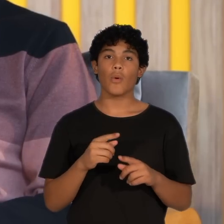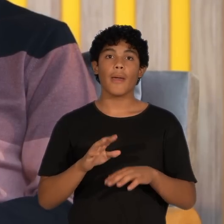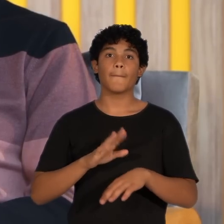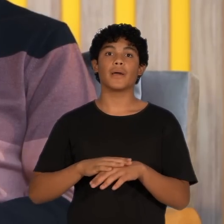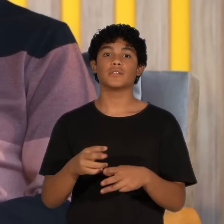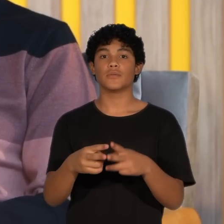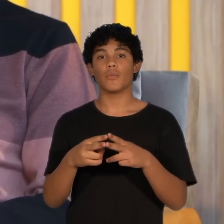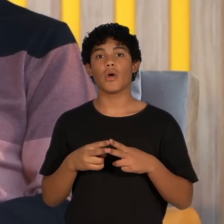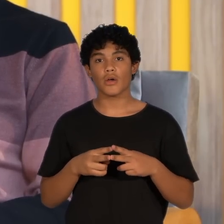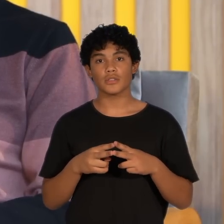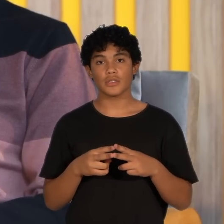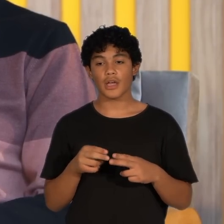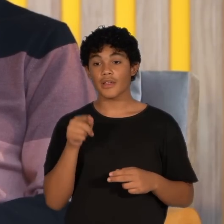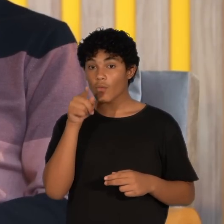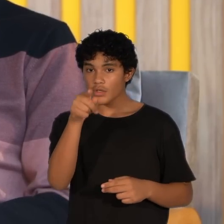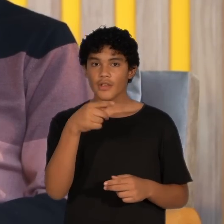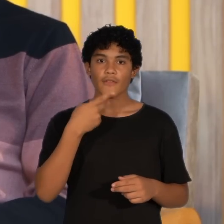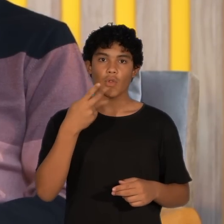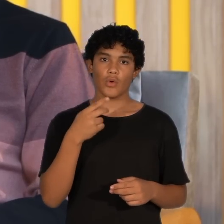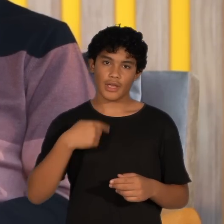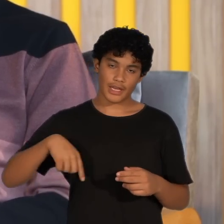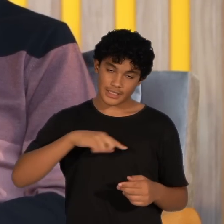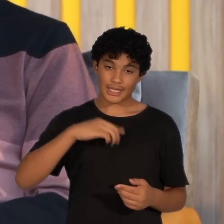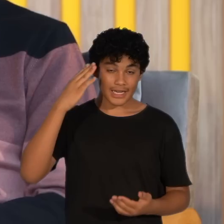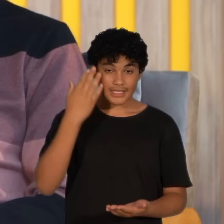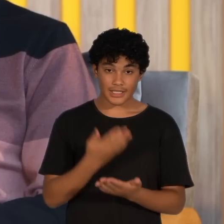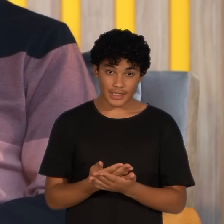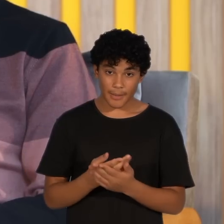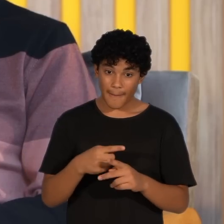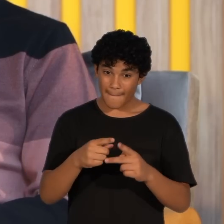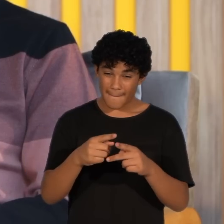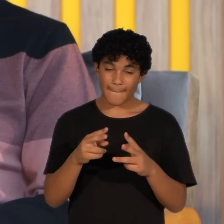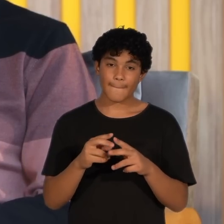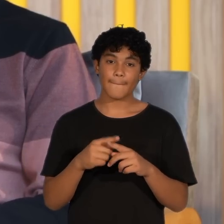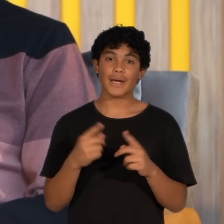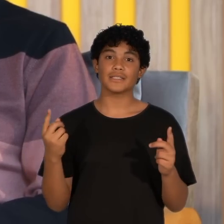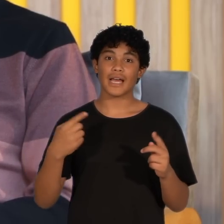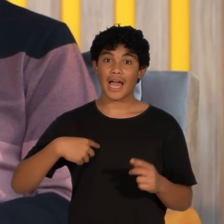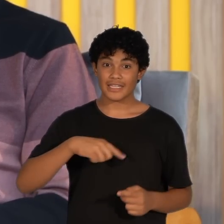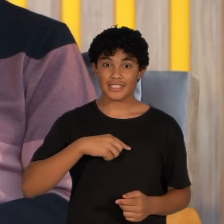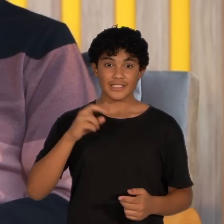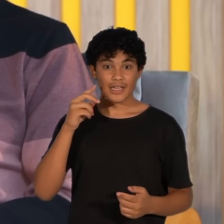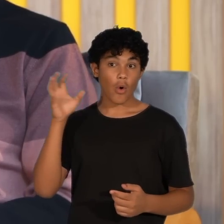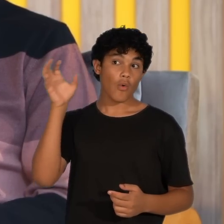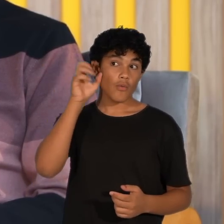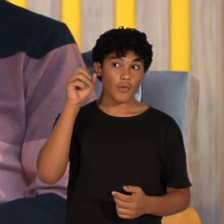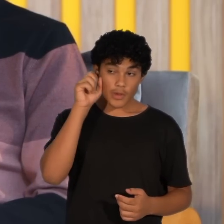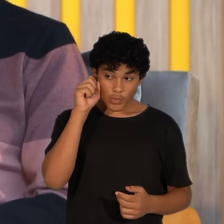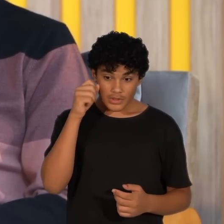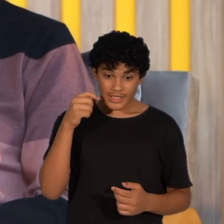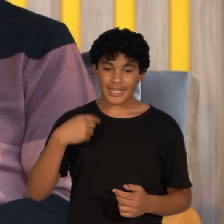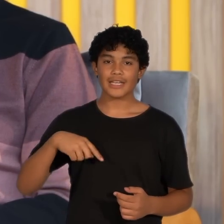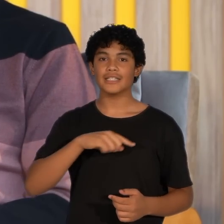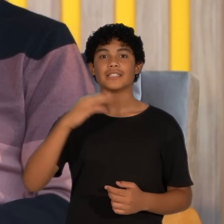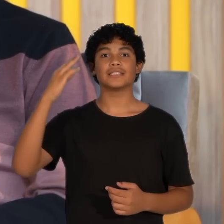por causa do que você falou que nós cremos, mas porque nós mesmos ouvimos e sabemos que